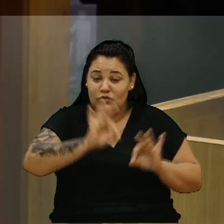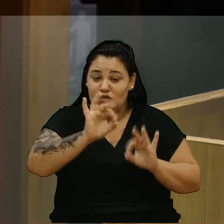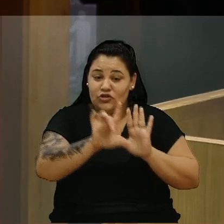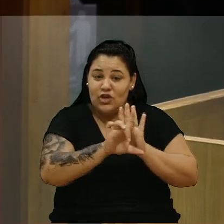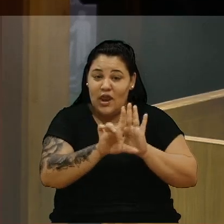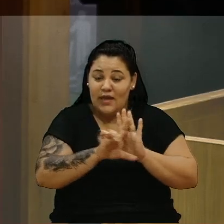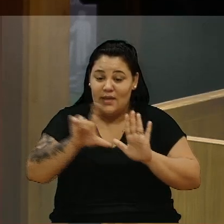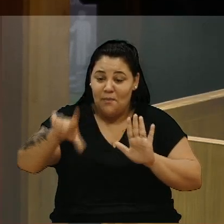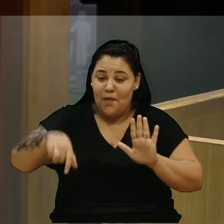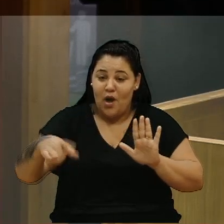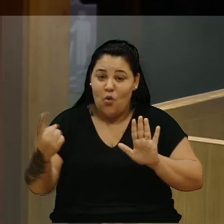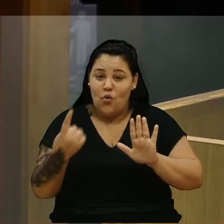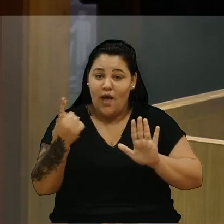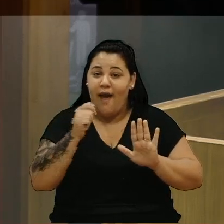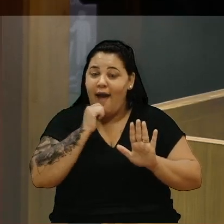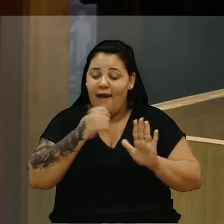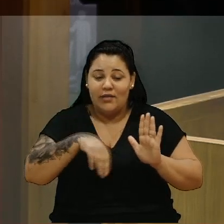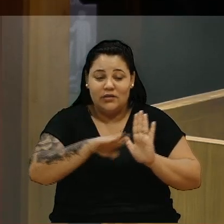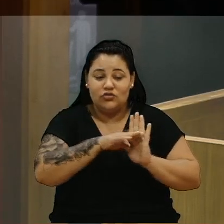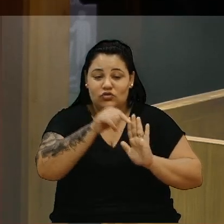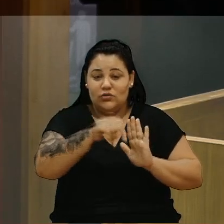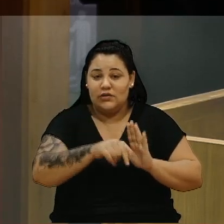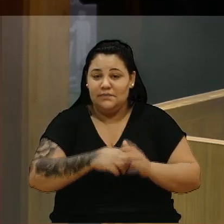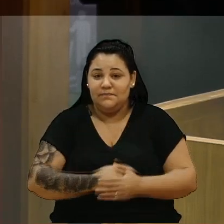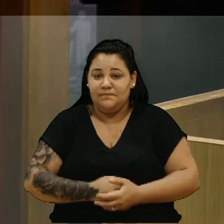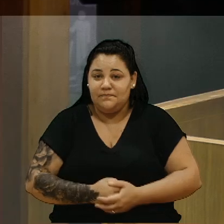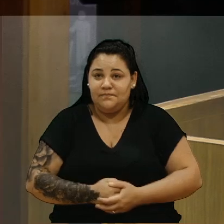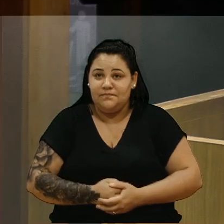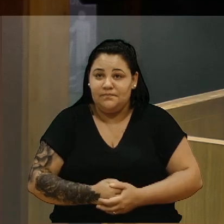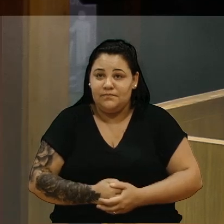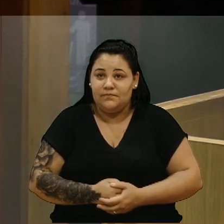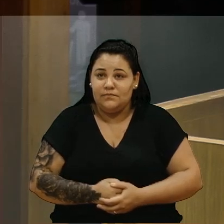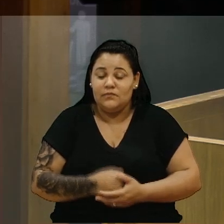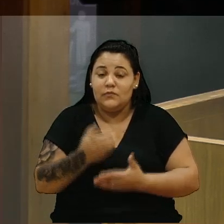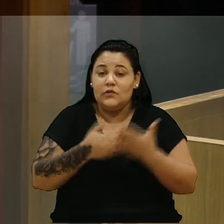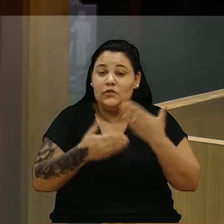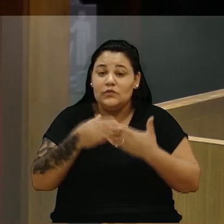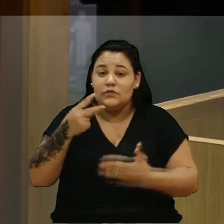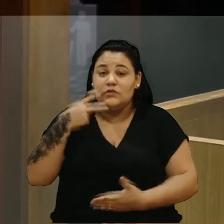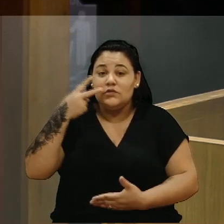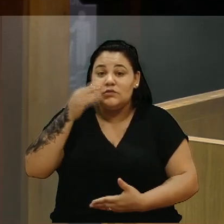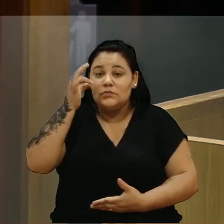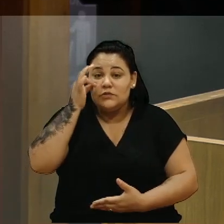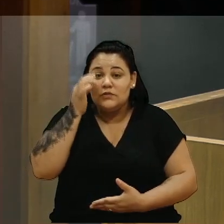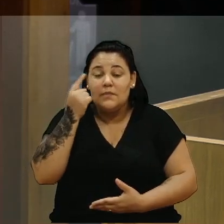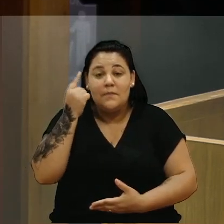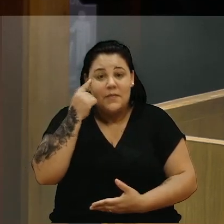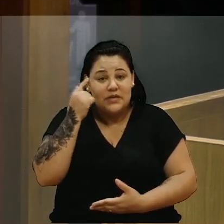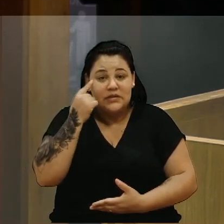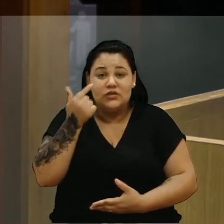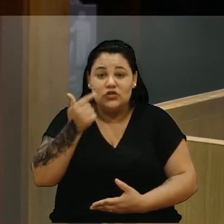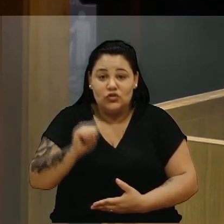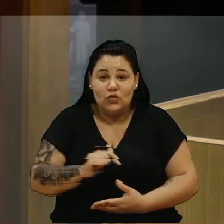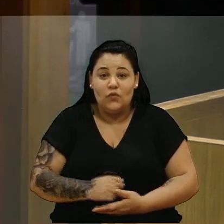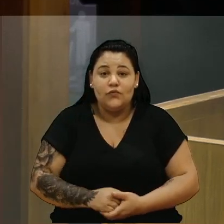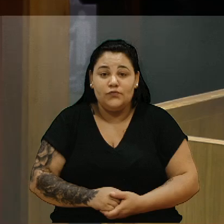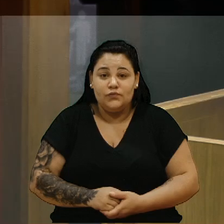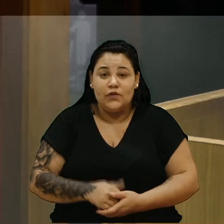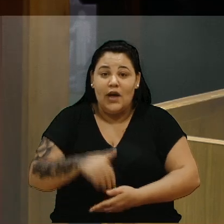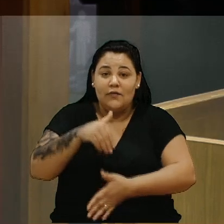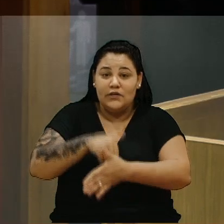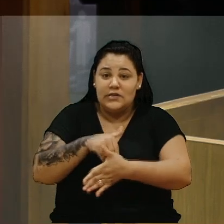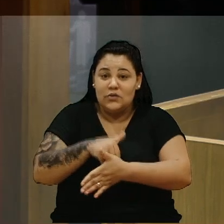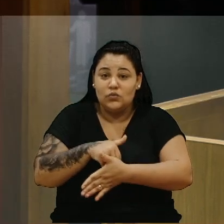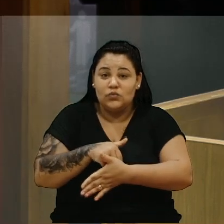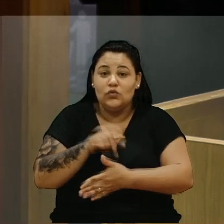chegou nessa casa. Tá ok? Então, todos os vereadores aqui presentes, repensem a respeito da sua votação e o